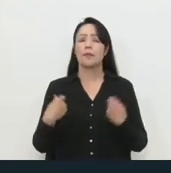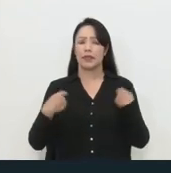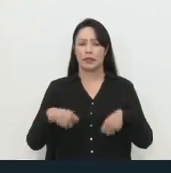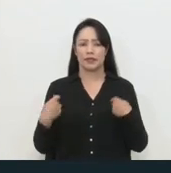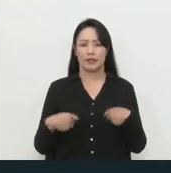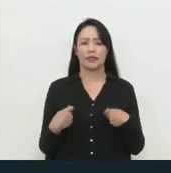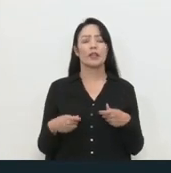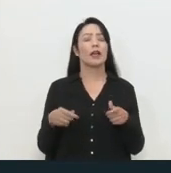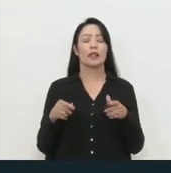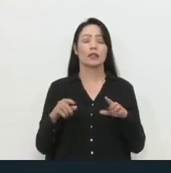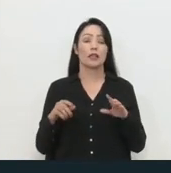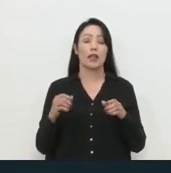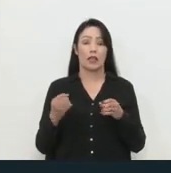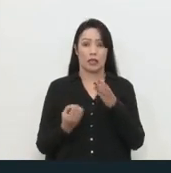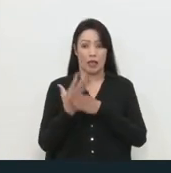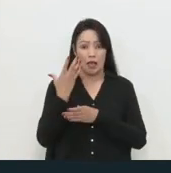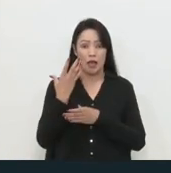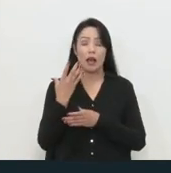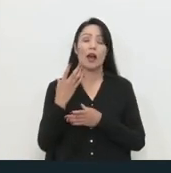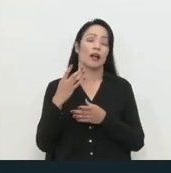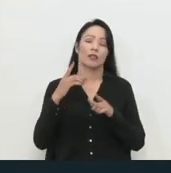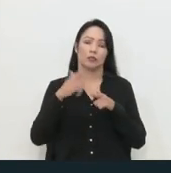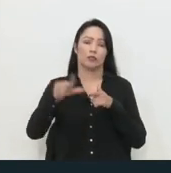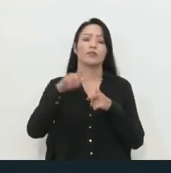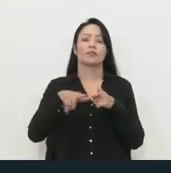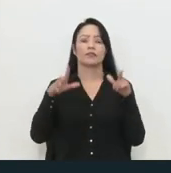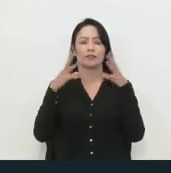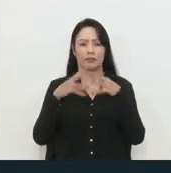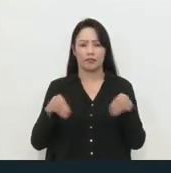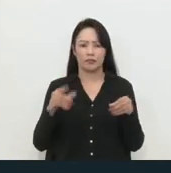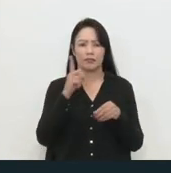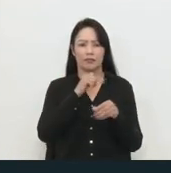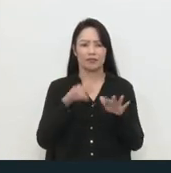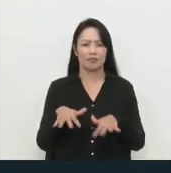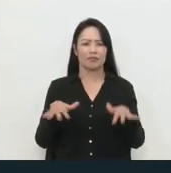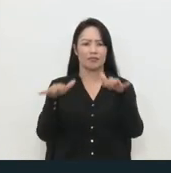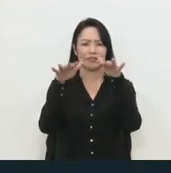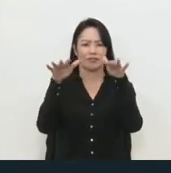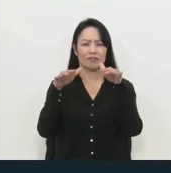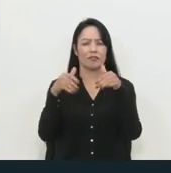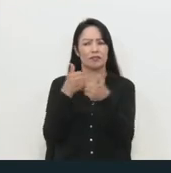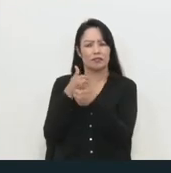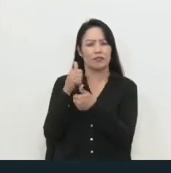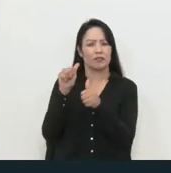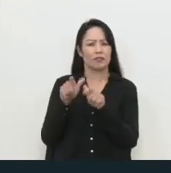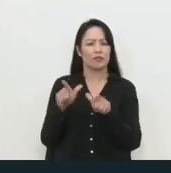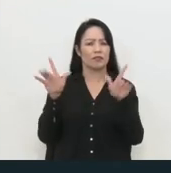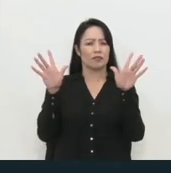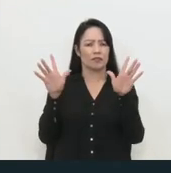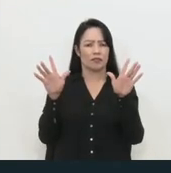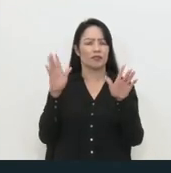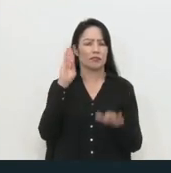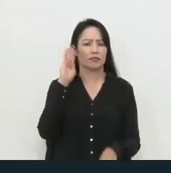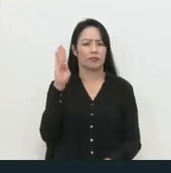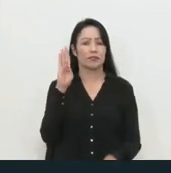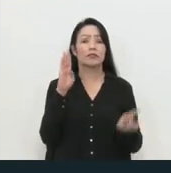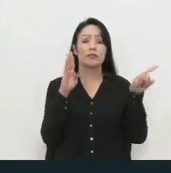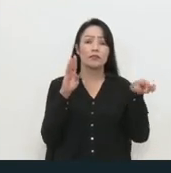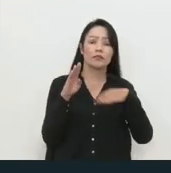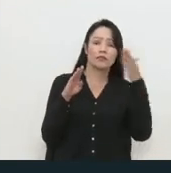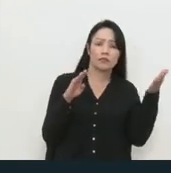resolve todo o problema daquelas enchentes do lado de Guarulhos principalmente né que o lado de São